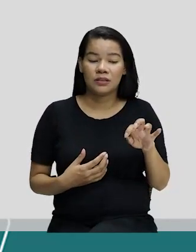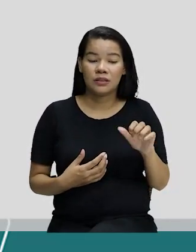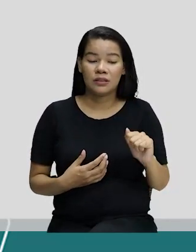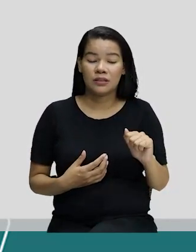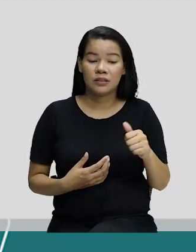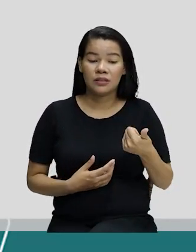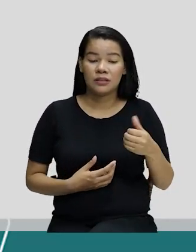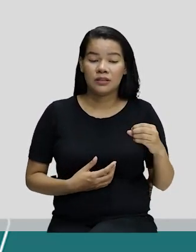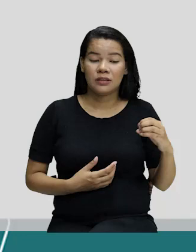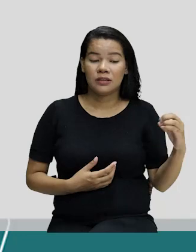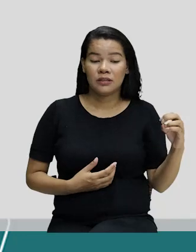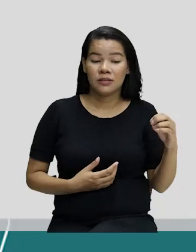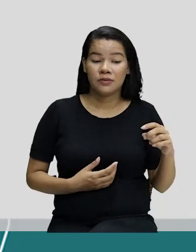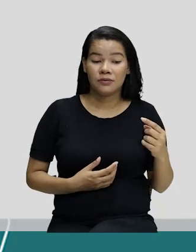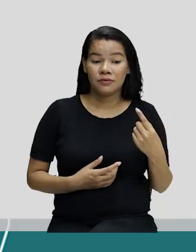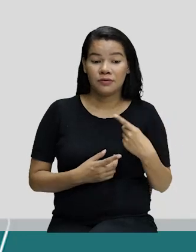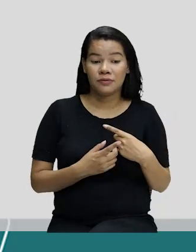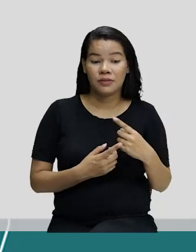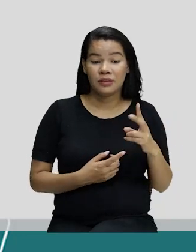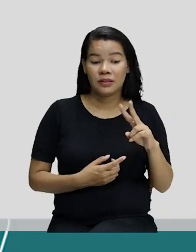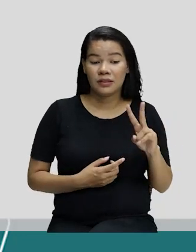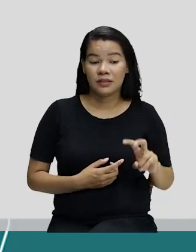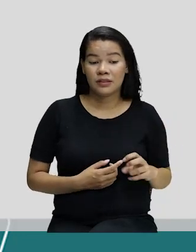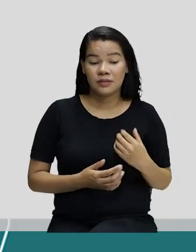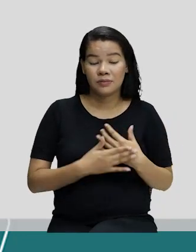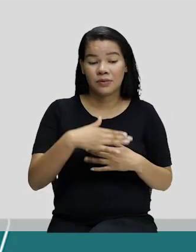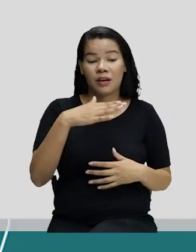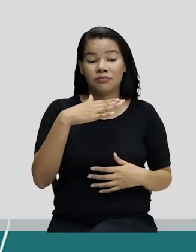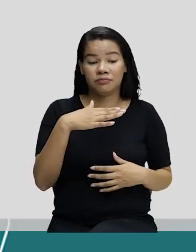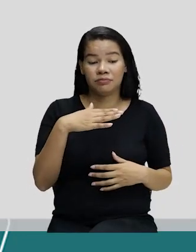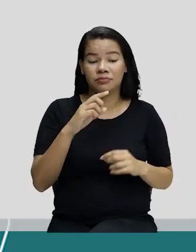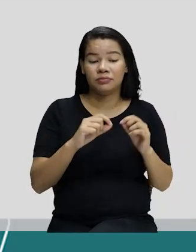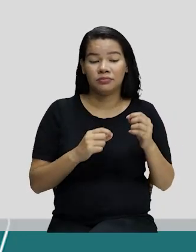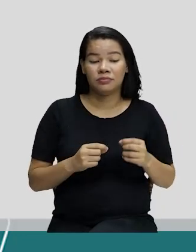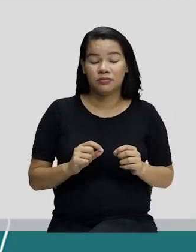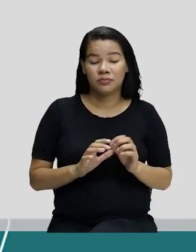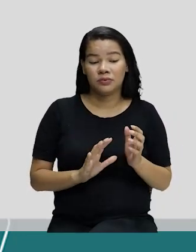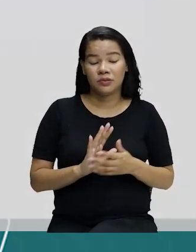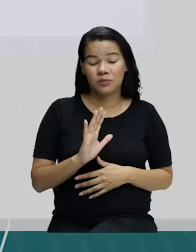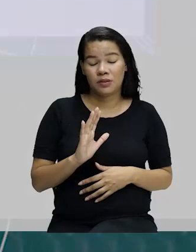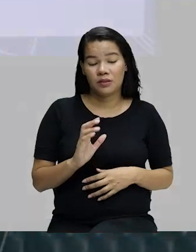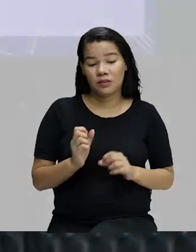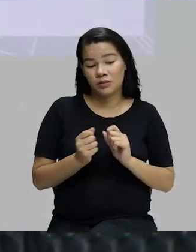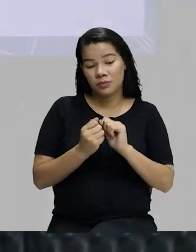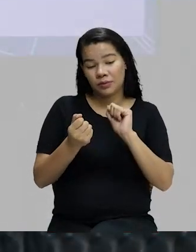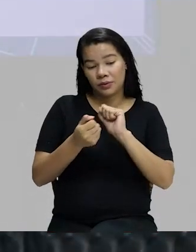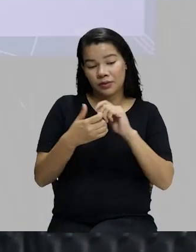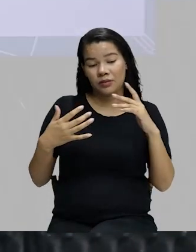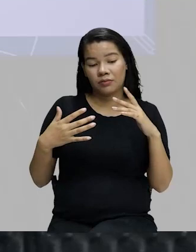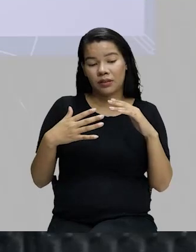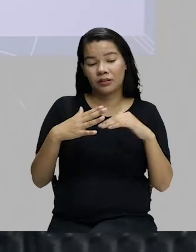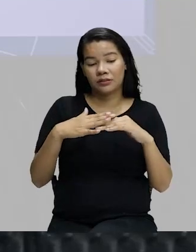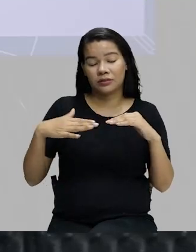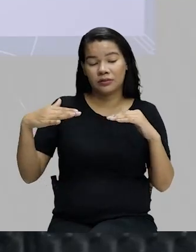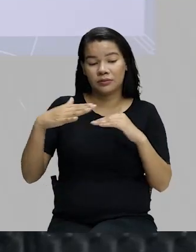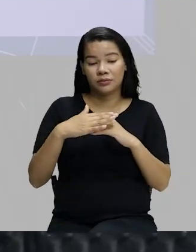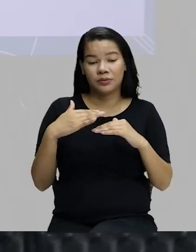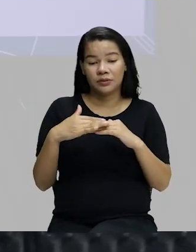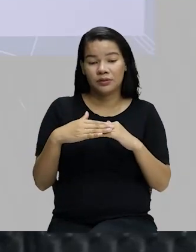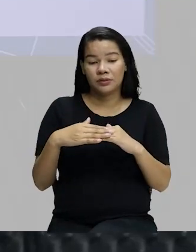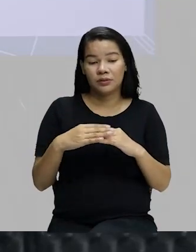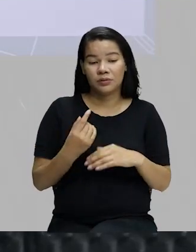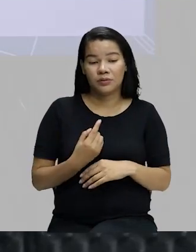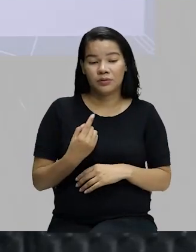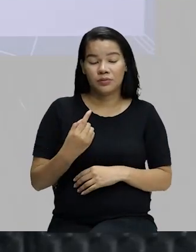limite permitido, certo? Gerando o quê? Uma explosão da tampa do reator. 1